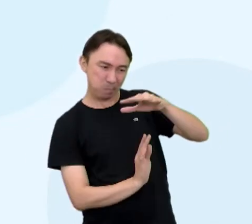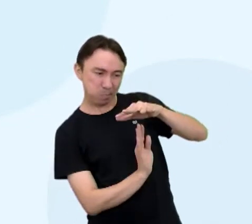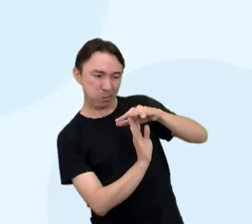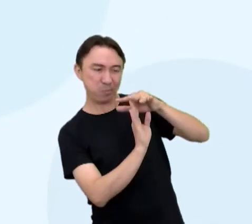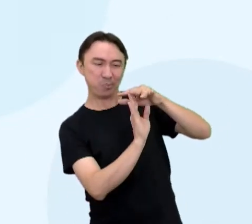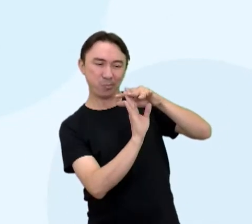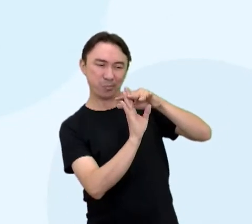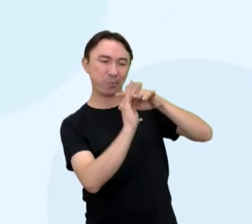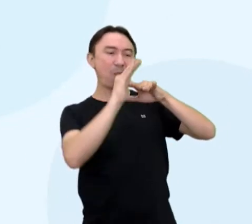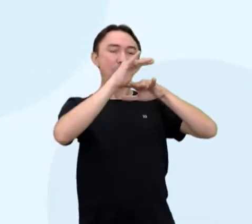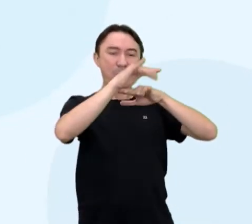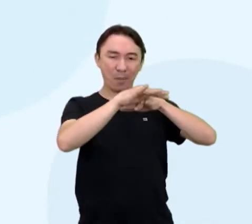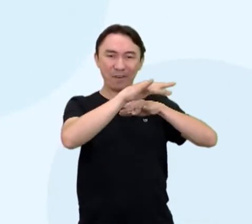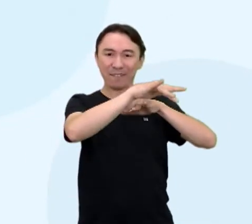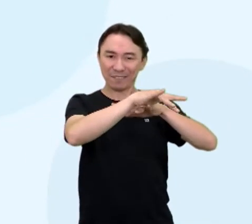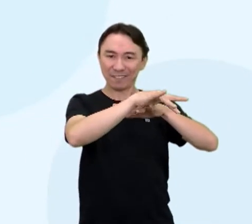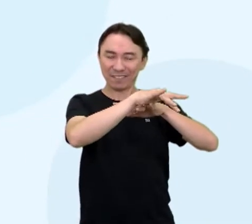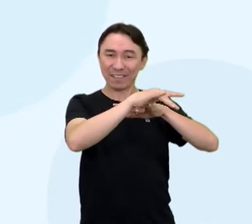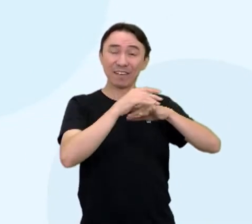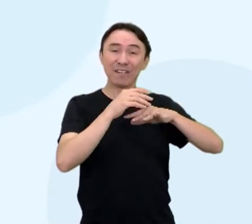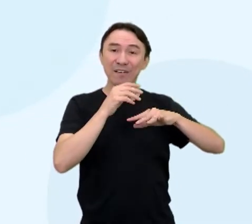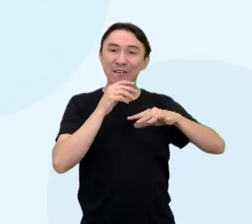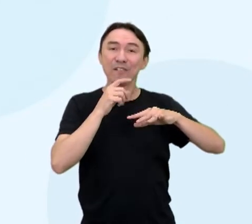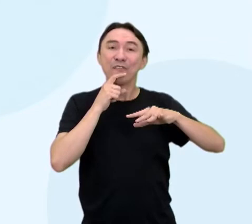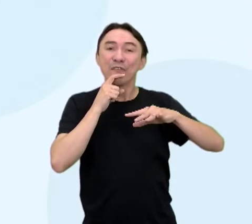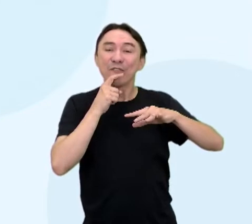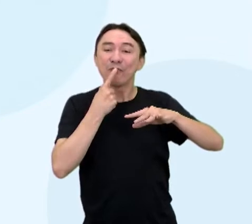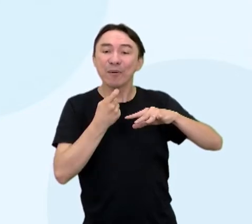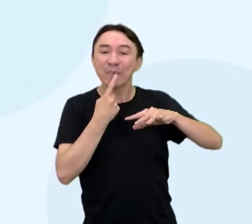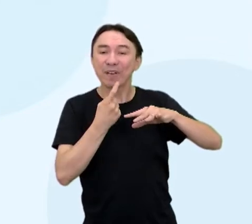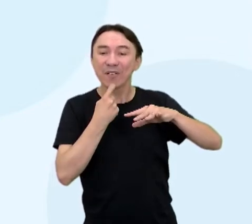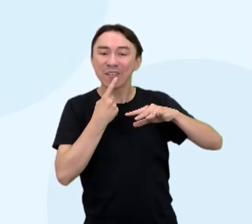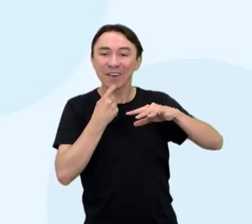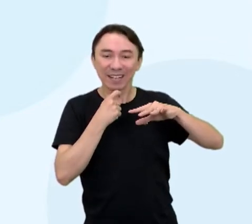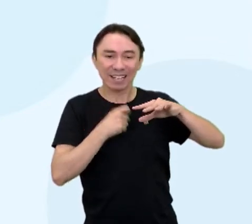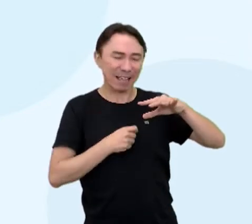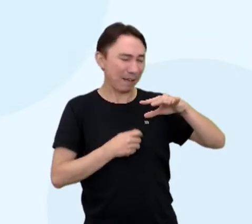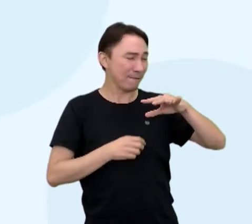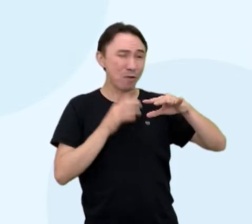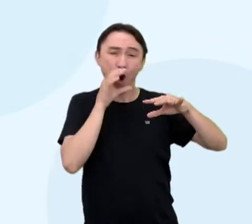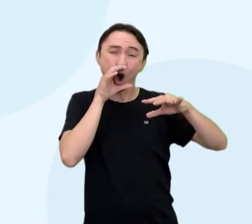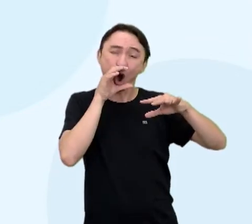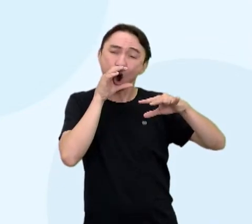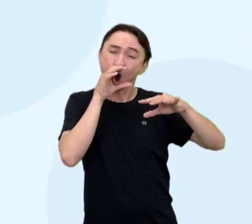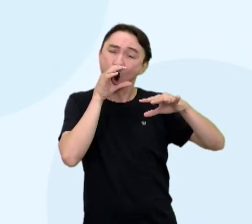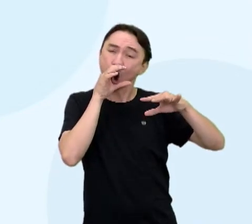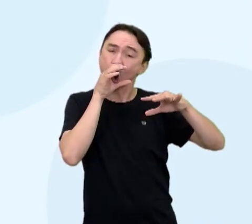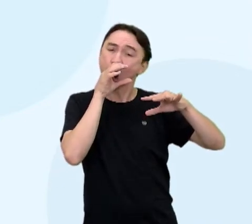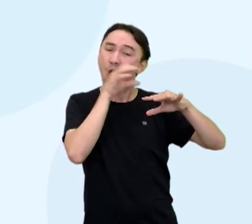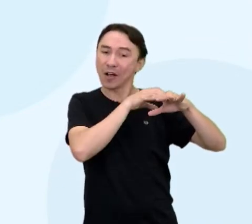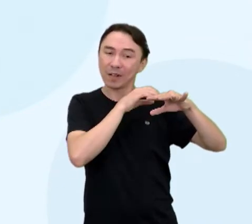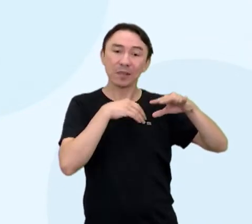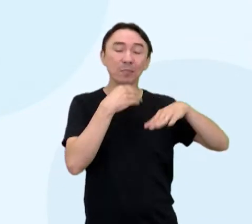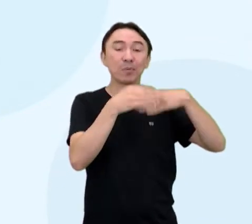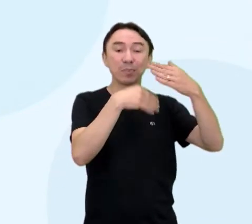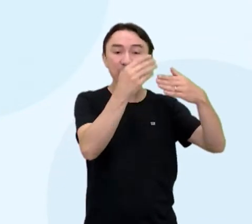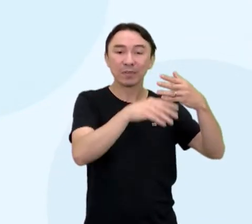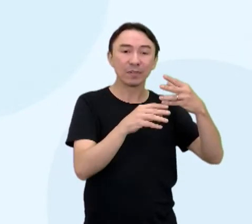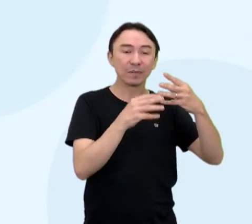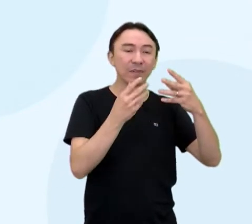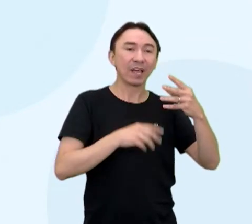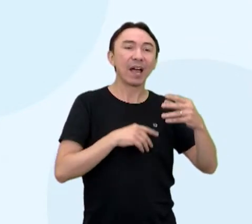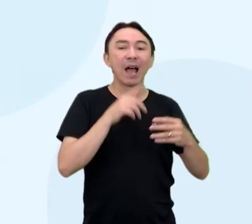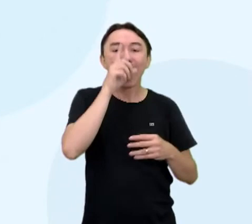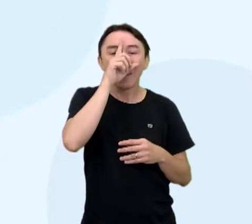elevada. E aí vai ficando amarelo, é que vai resfriando esse processo aí de assoalho oceânico, que também empurra aí os continentes.